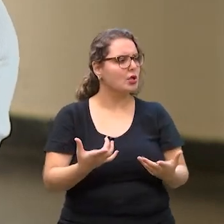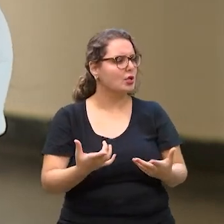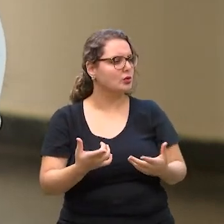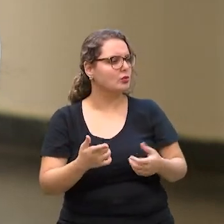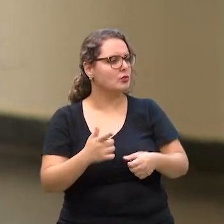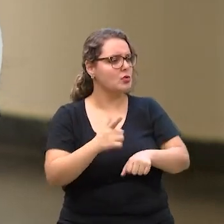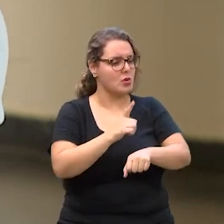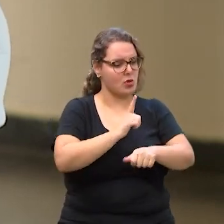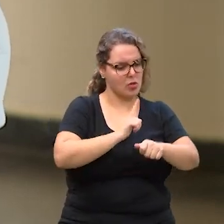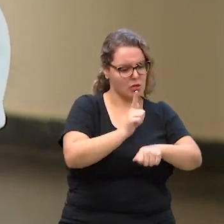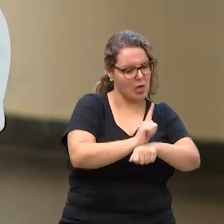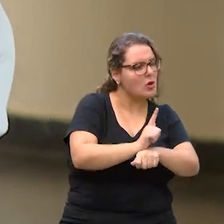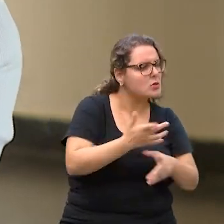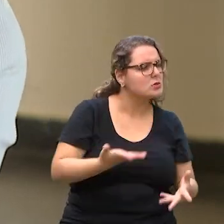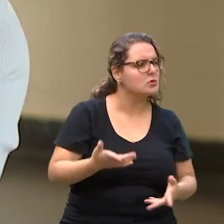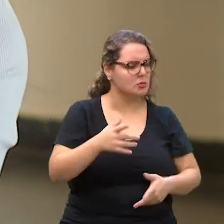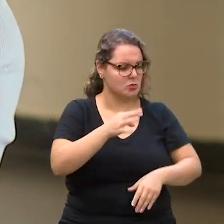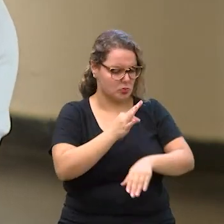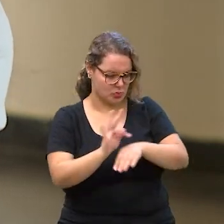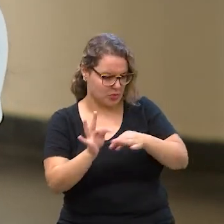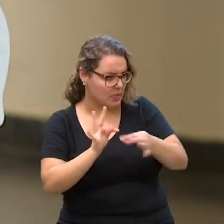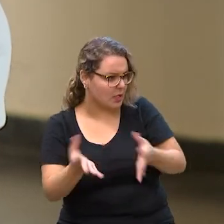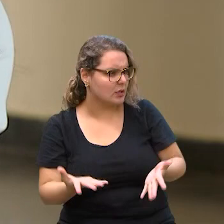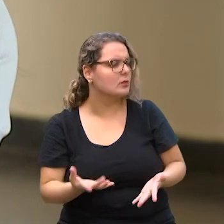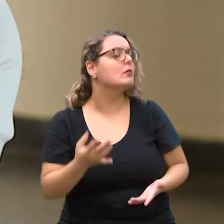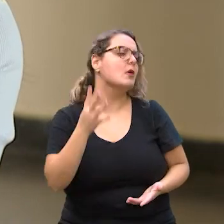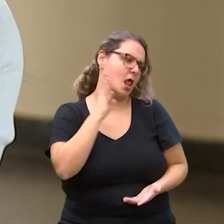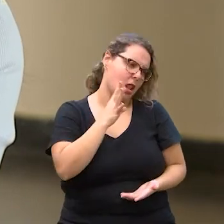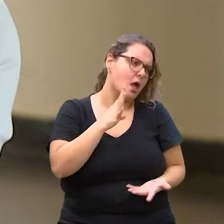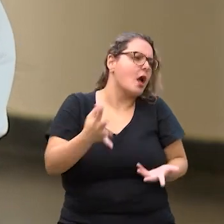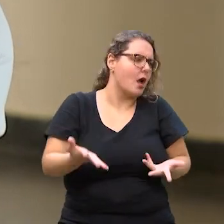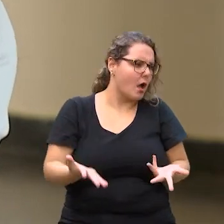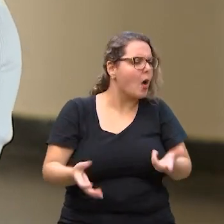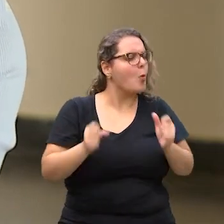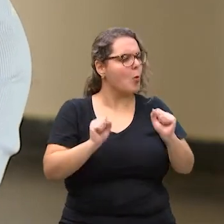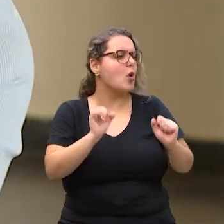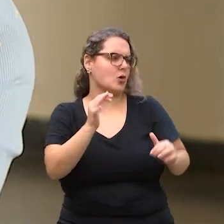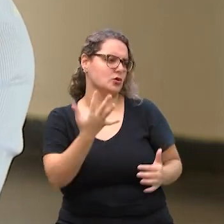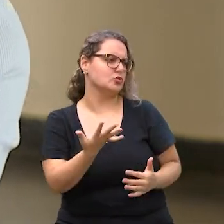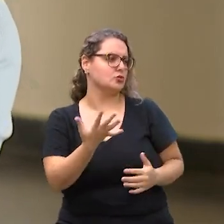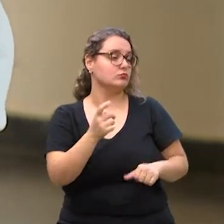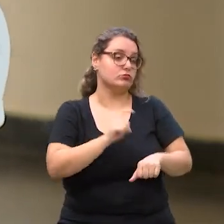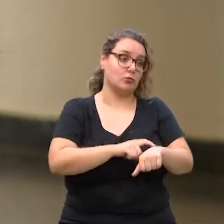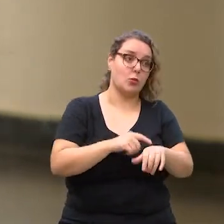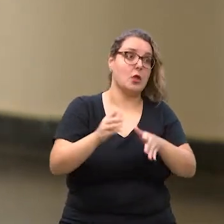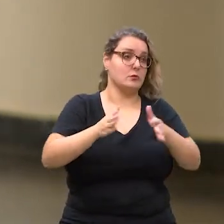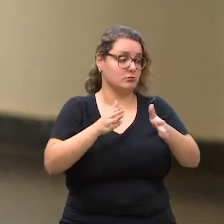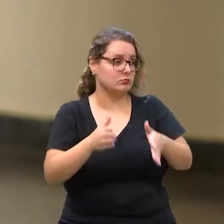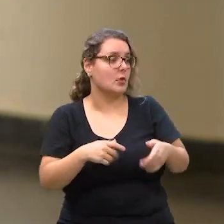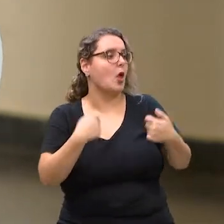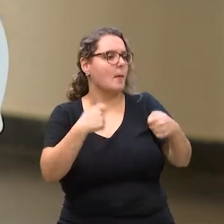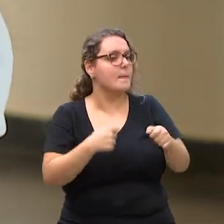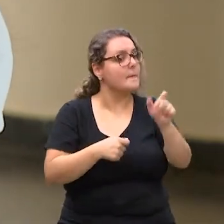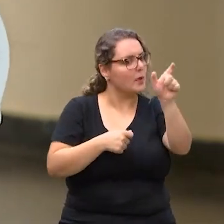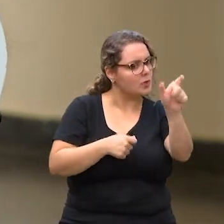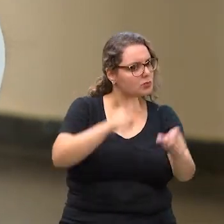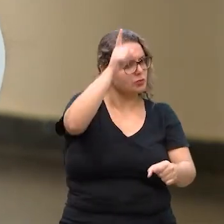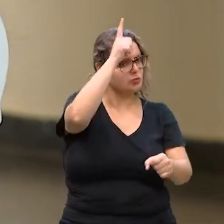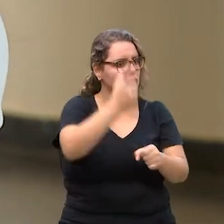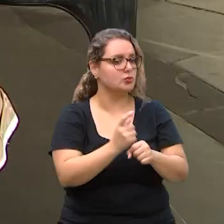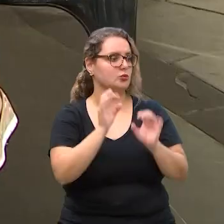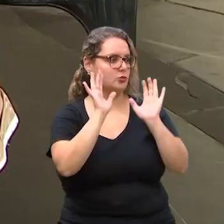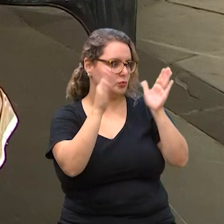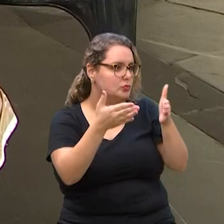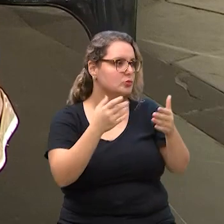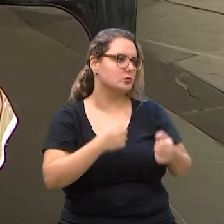o gestor ali daquela equipe, é uma possibilidade interessante sim que aconteça. Pode ser que em algum momento precise realmente daquela figura